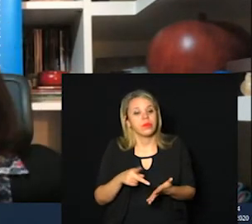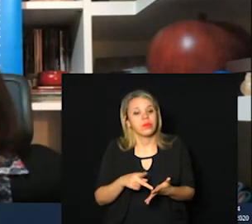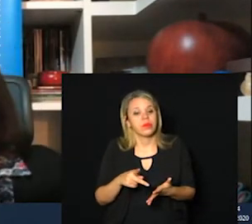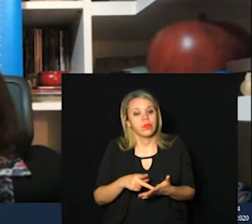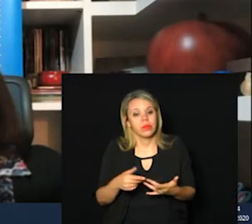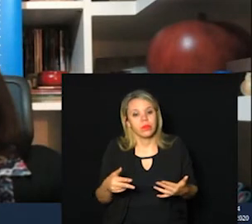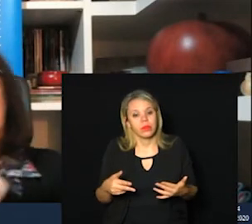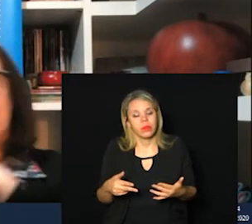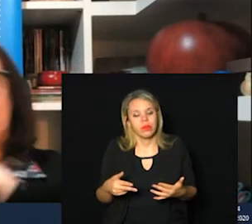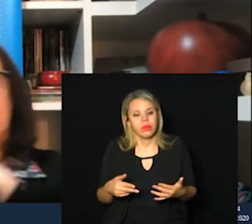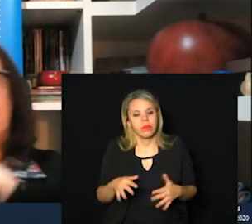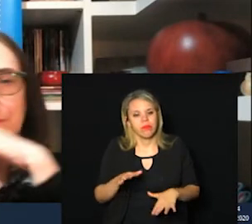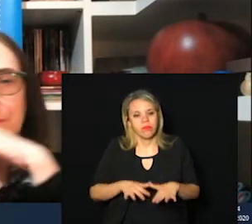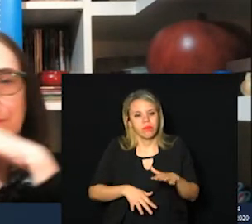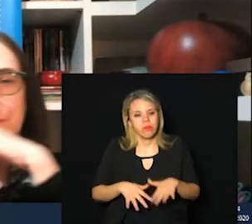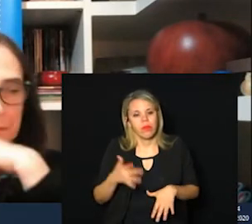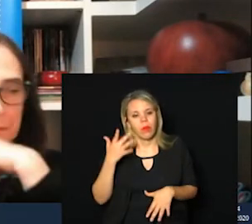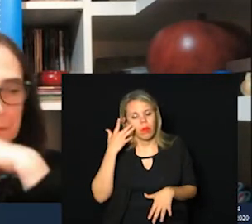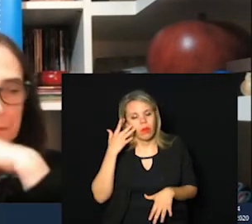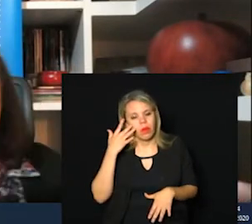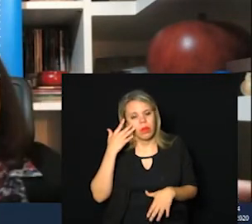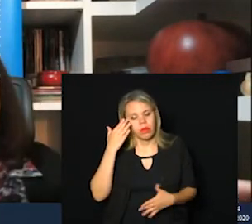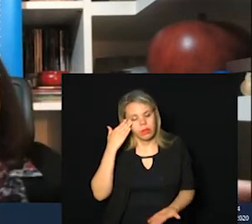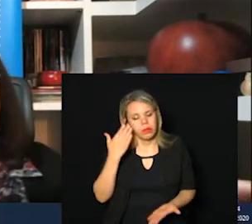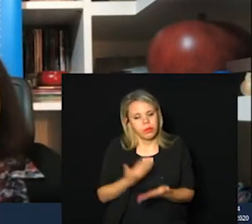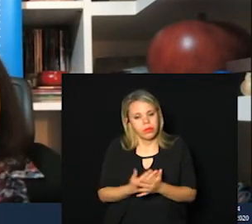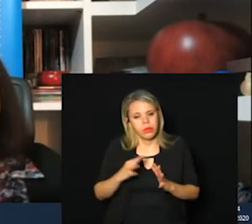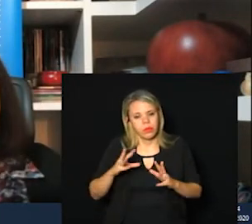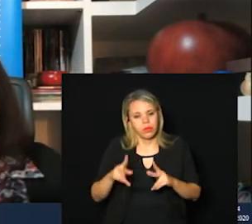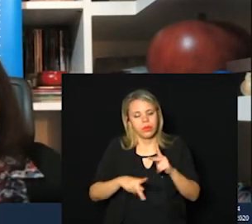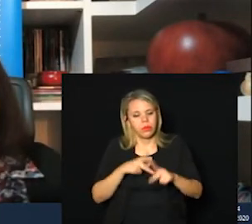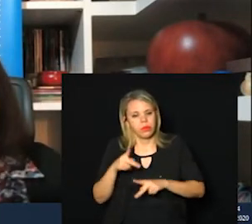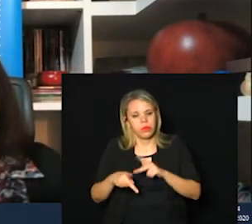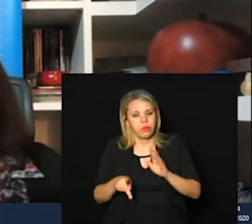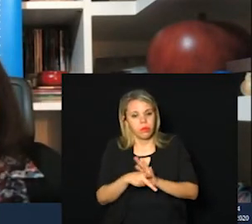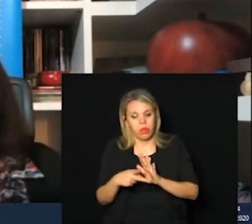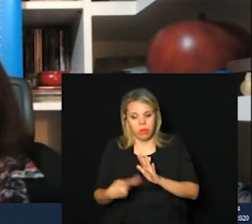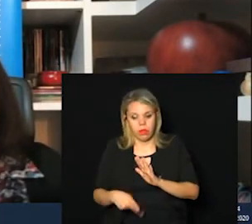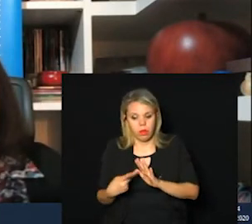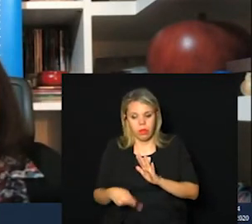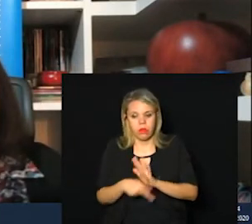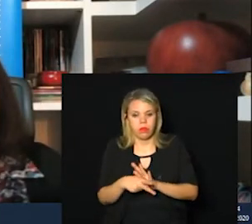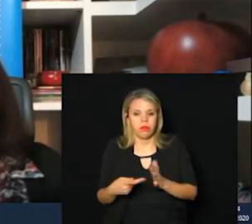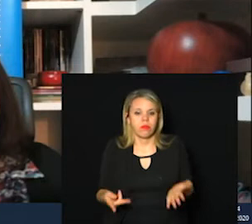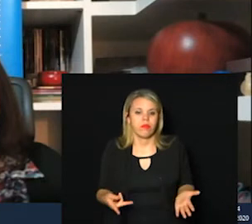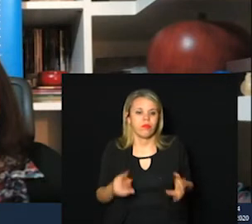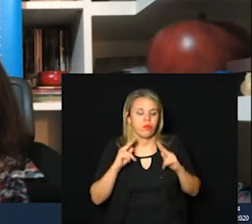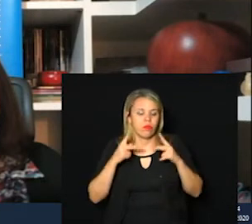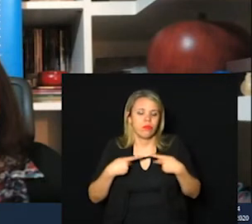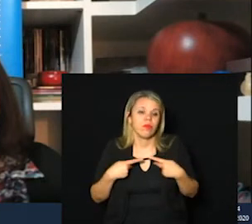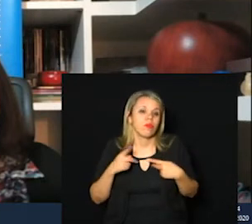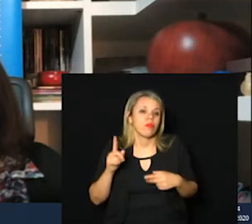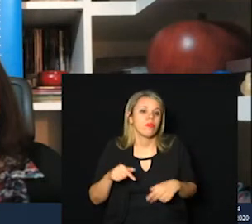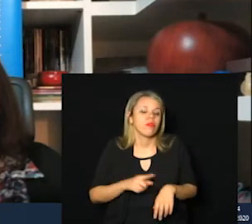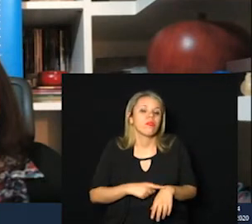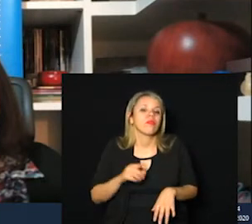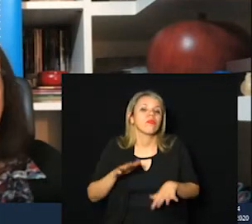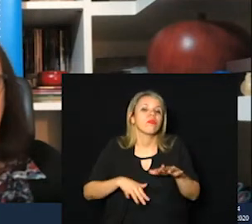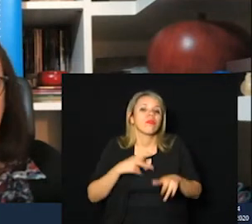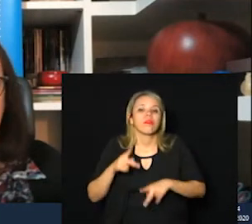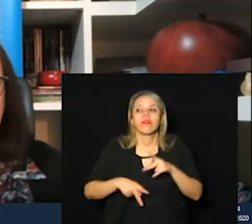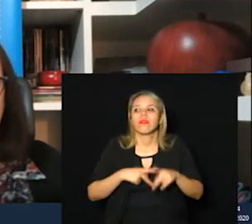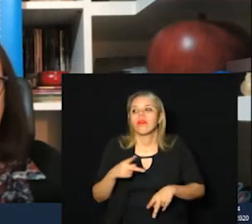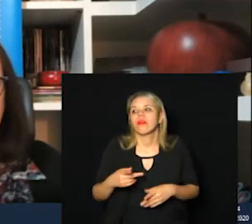que é inerente, que eu acredito muito que é inerente a todos os seres humanos, mas que, em algum momento, talvez para algumas